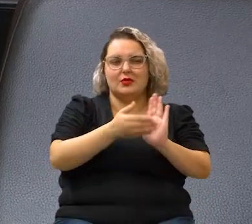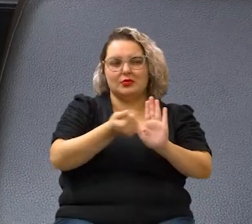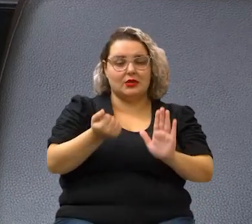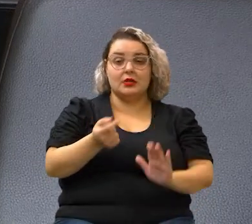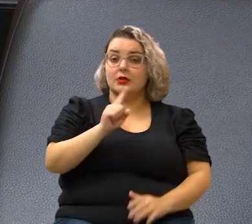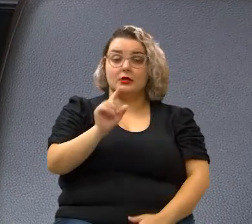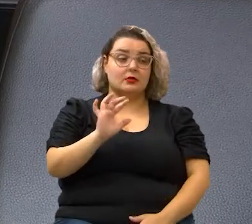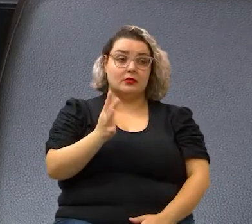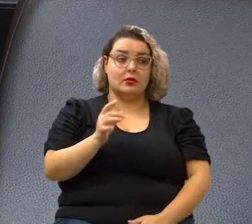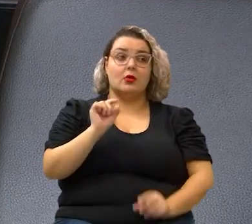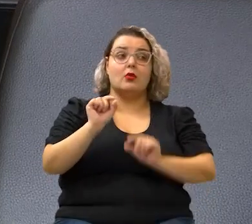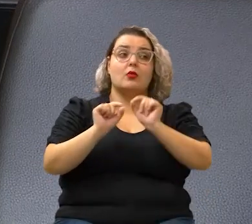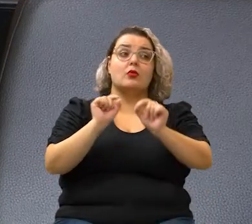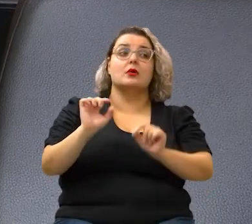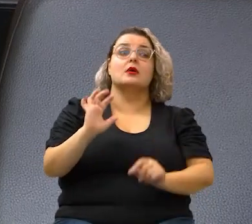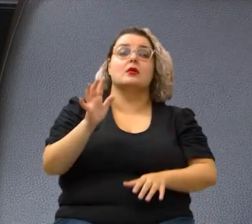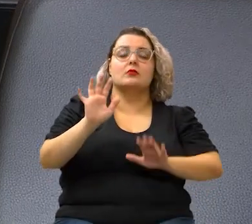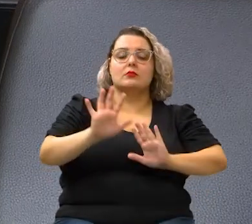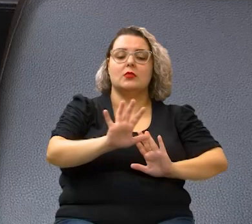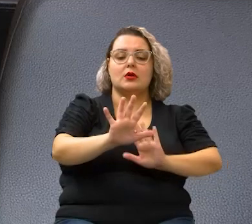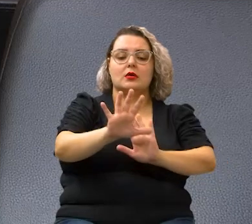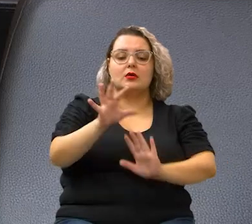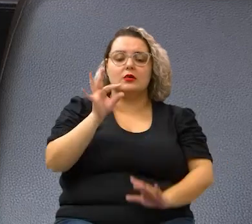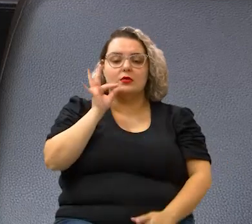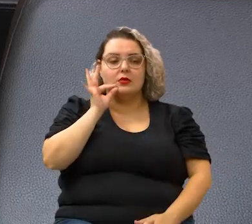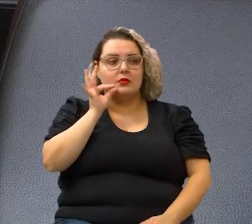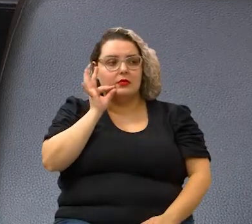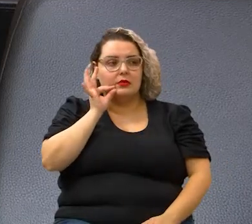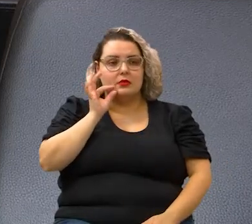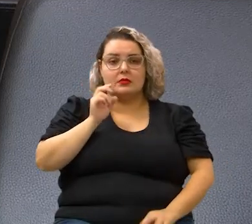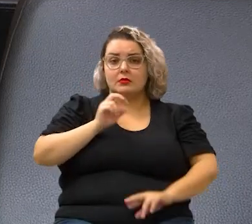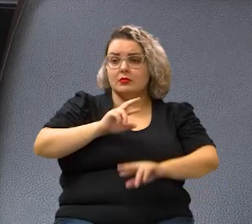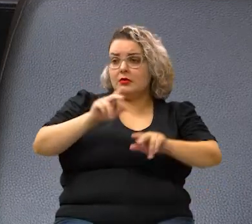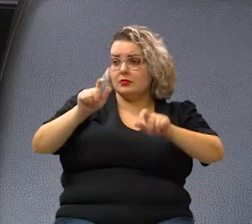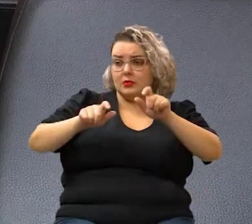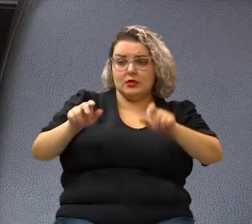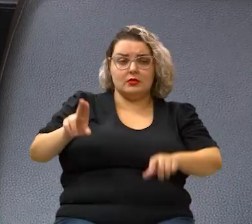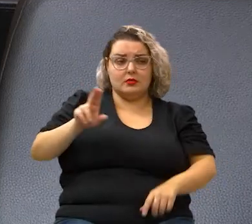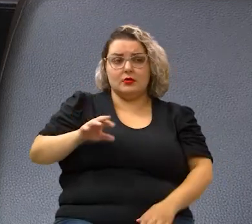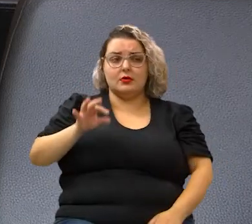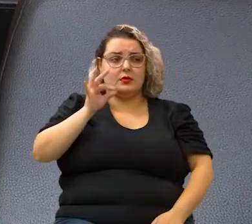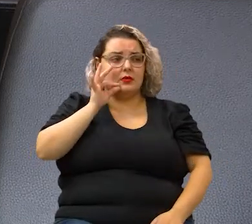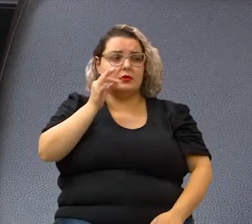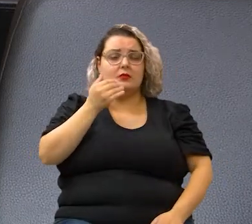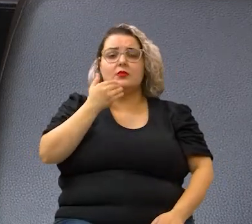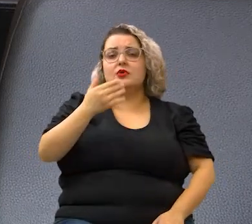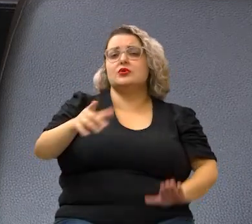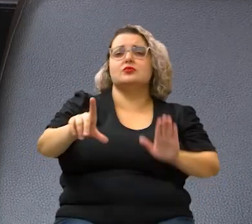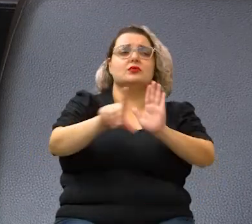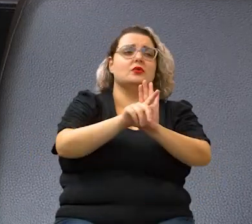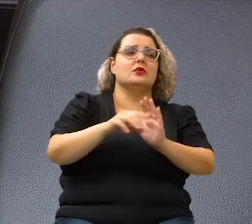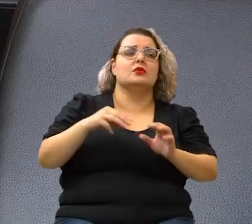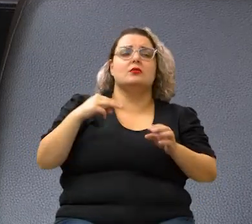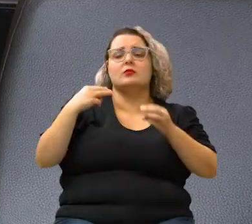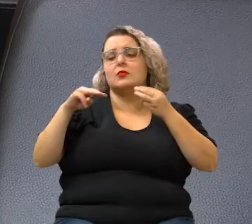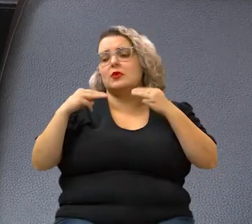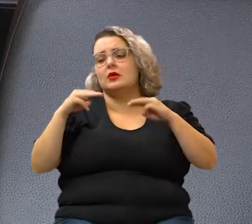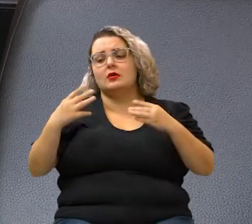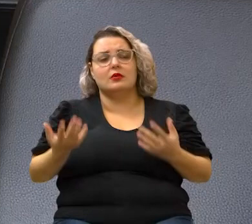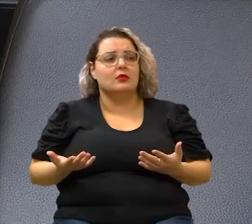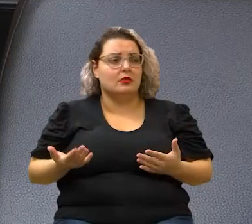Isso não ocorre. O que ocorre numa Marcha da Maconha? Um monte de maconheiro pedindo a legalização